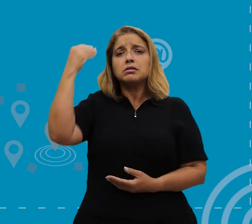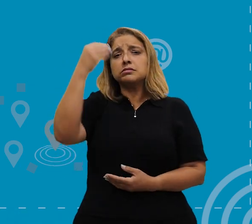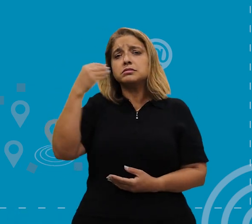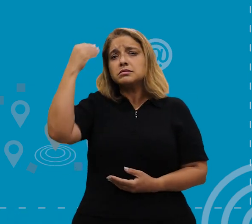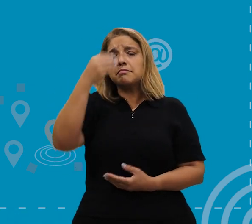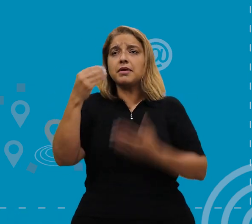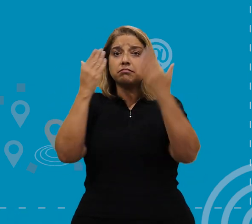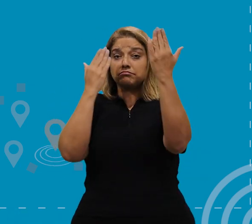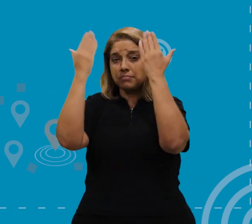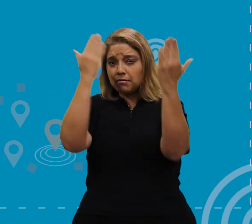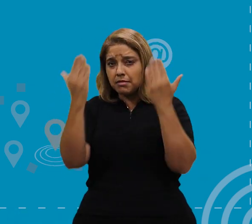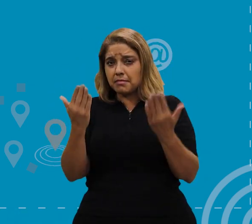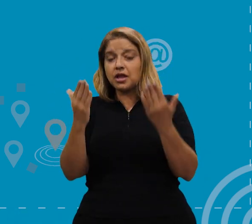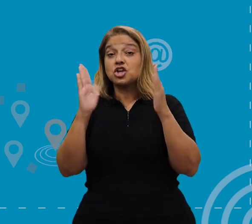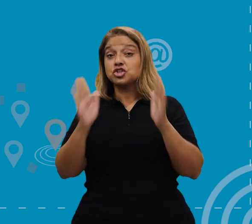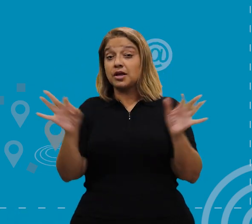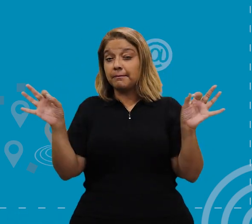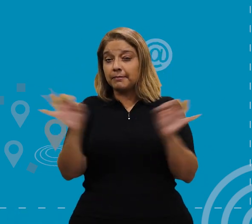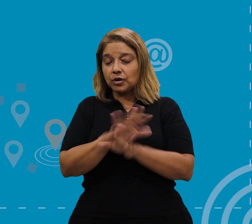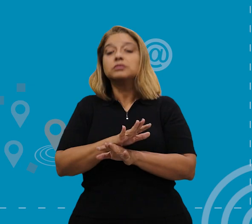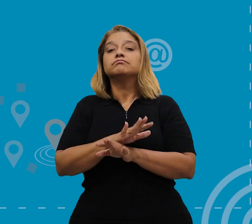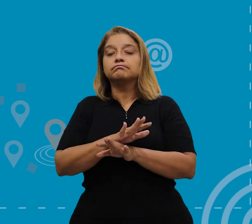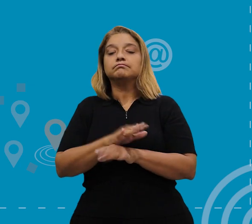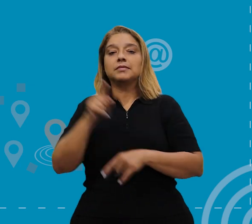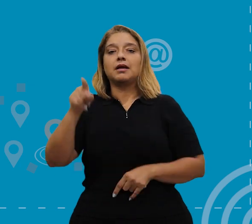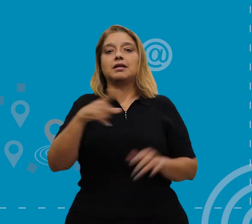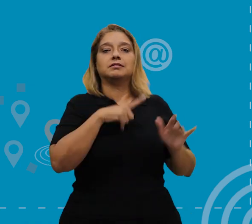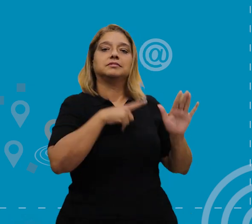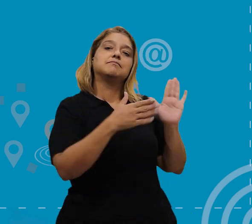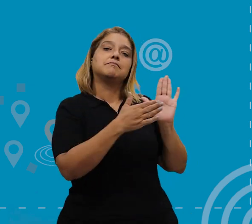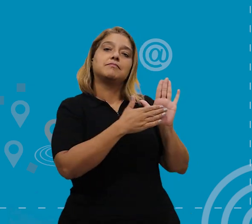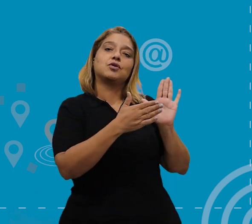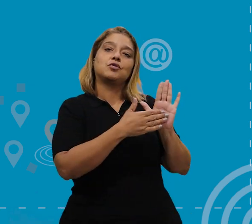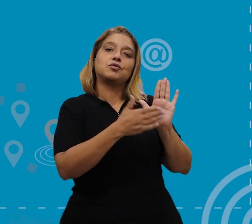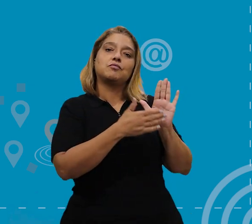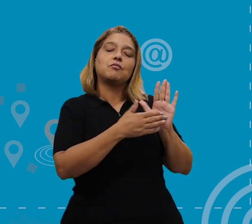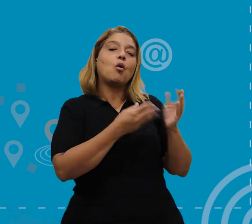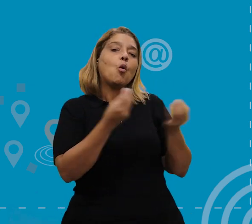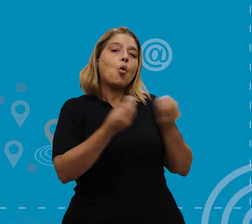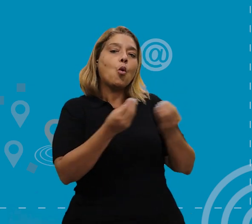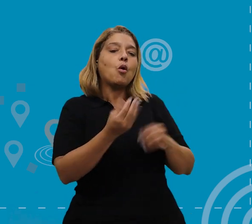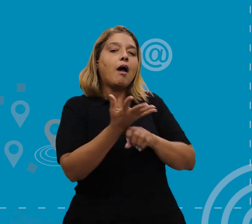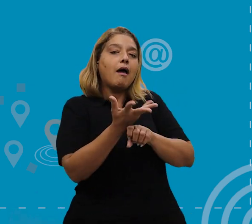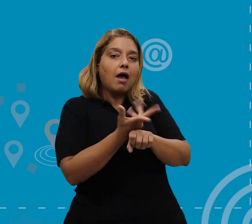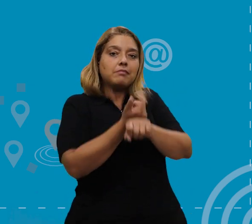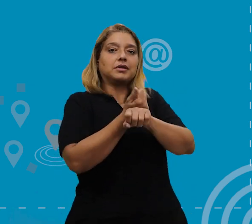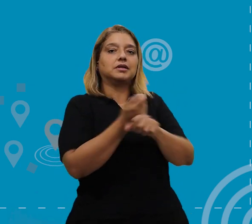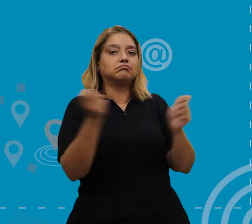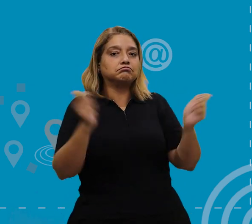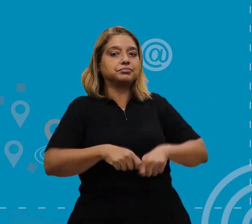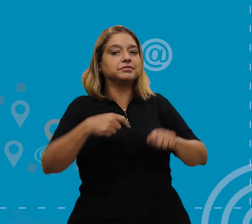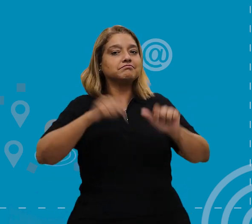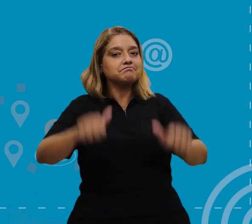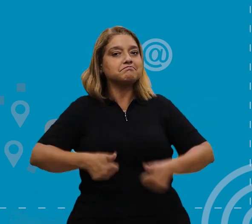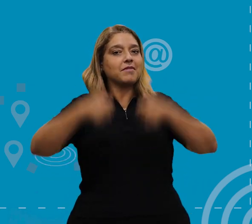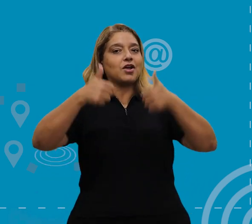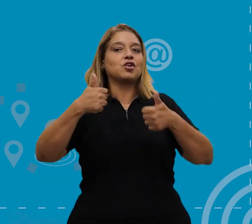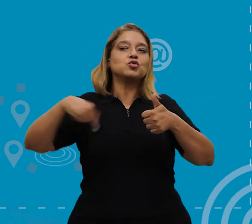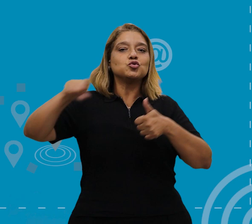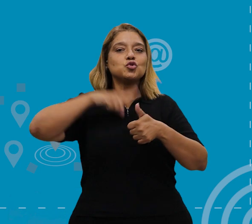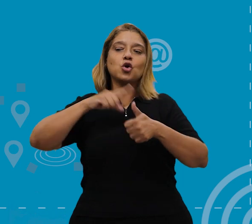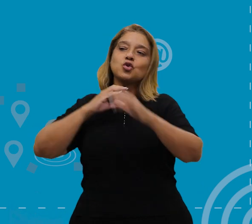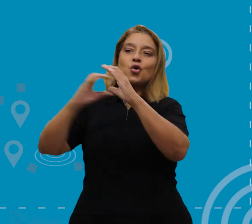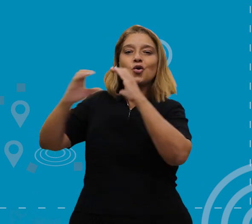de psicólogo clínico propõe o desenvolvimento de habilidades que melhoram a